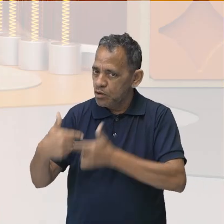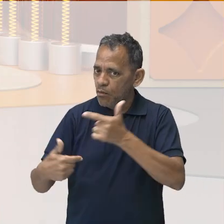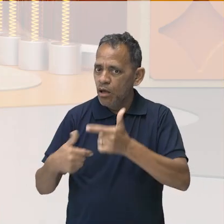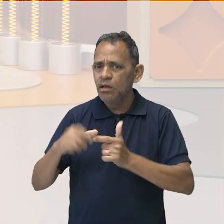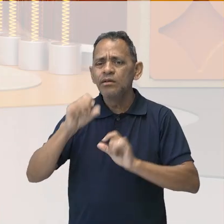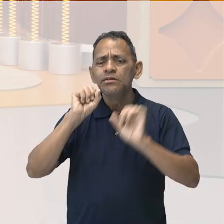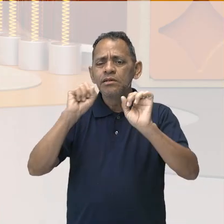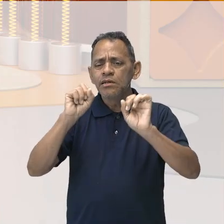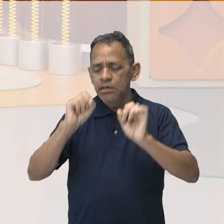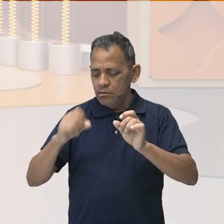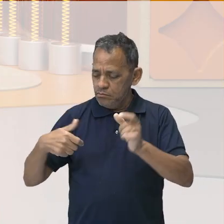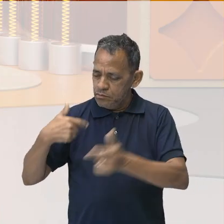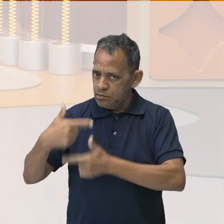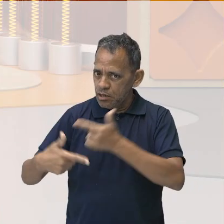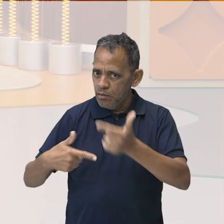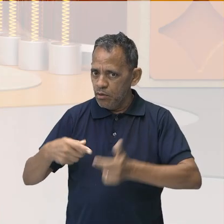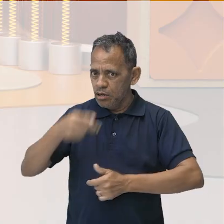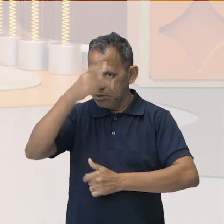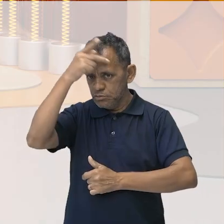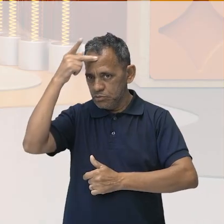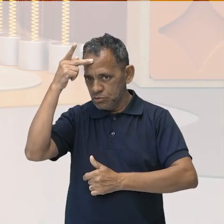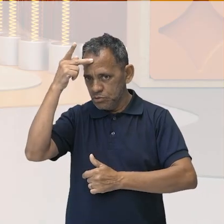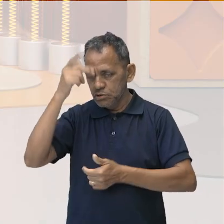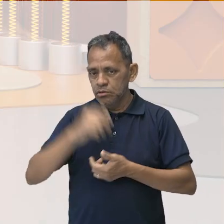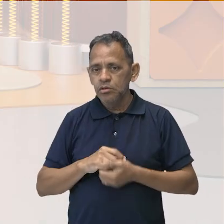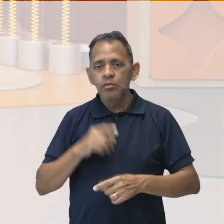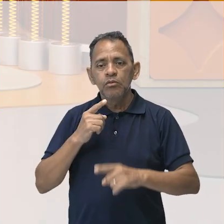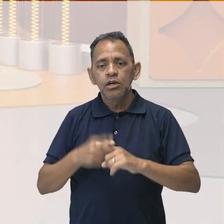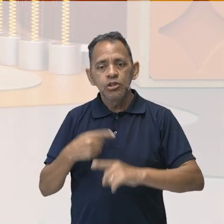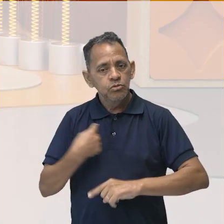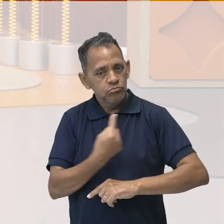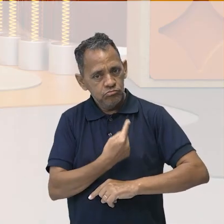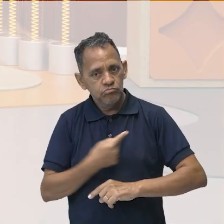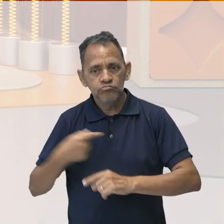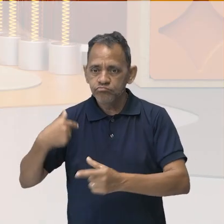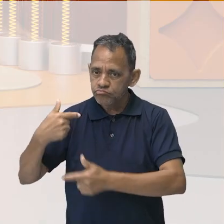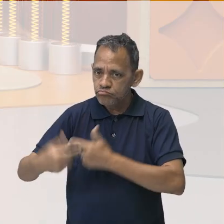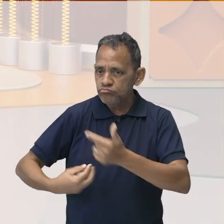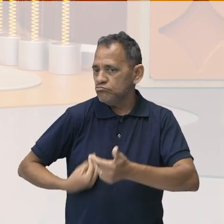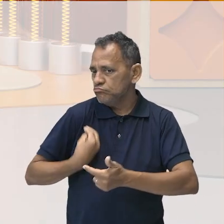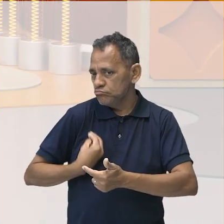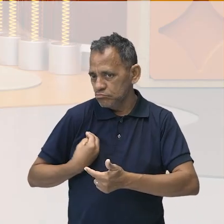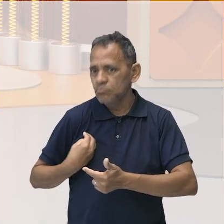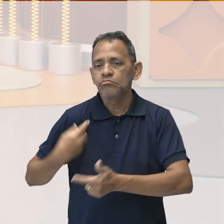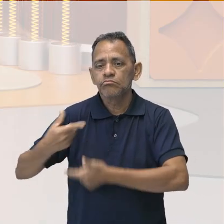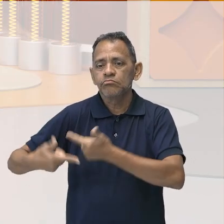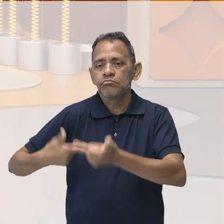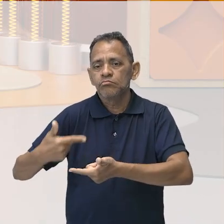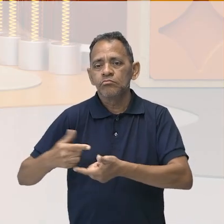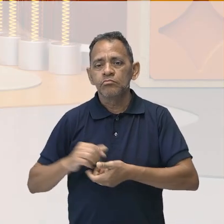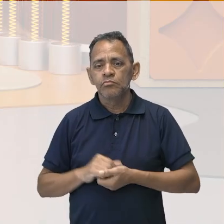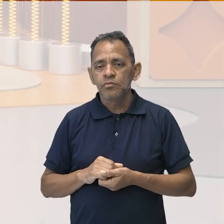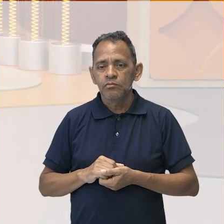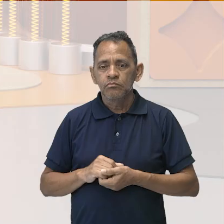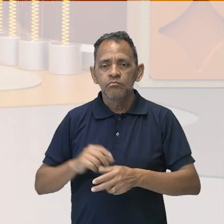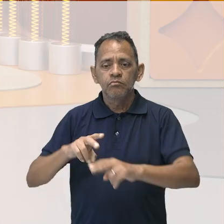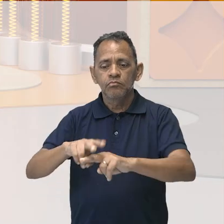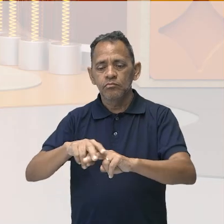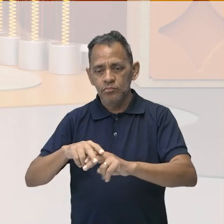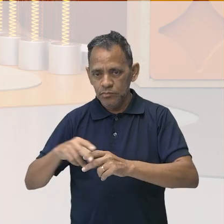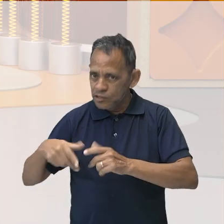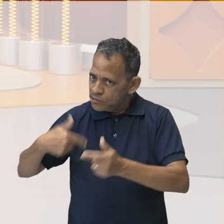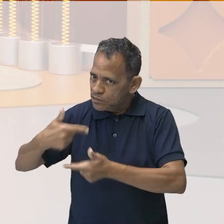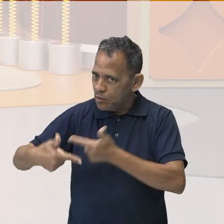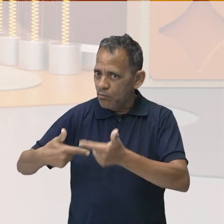trabalho, do nosso trabalho, porque nós trabalhamos, nós vivemos ali, né, do trabalho. Então, vai ser decorrente do